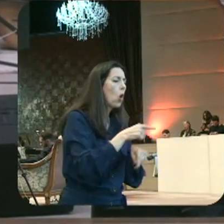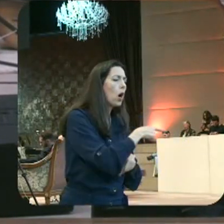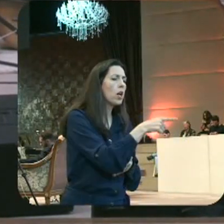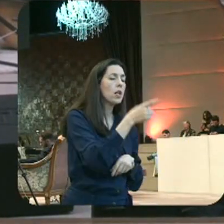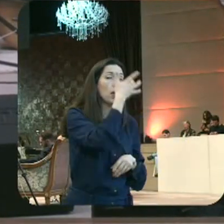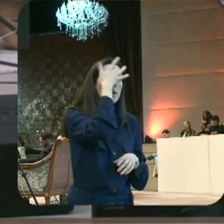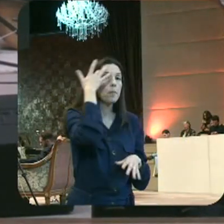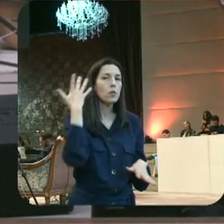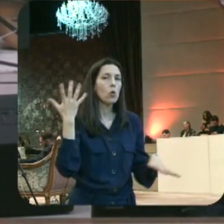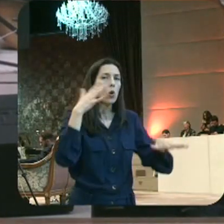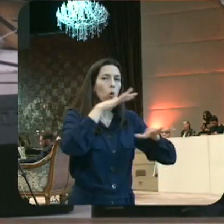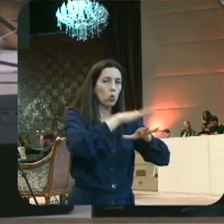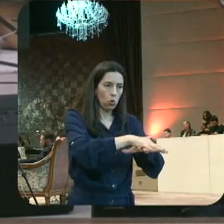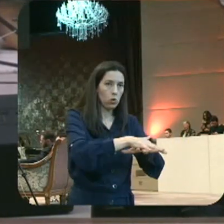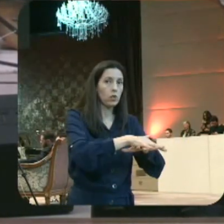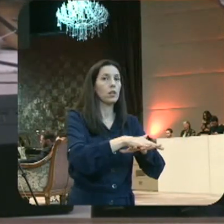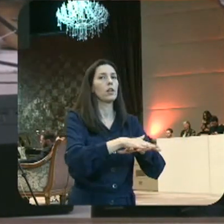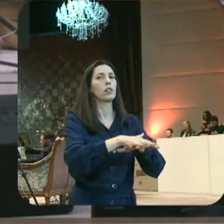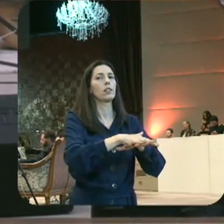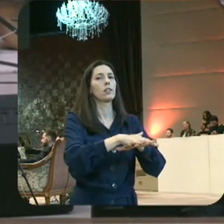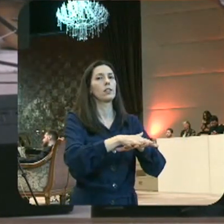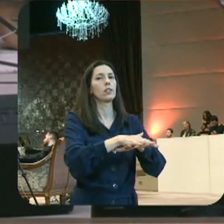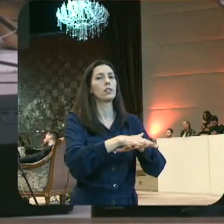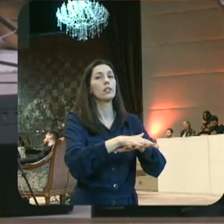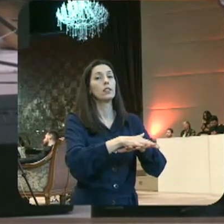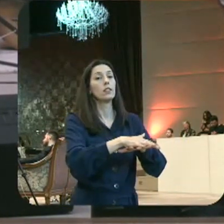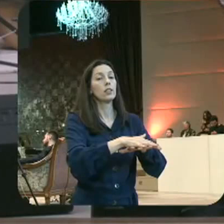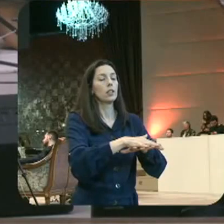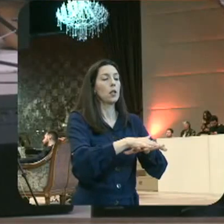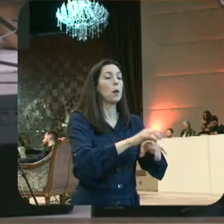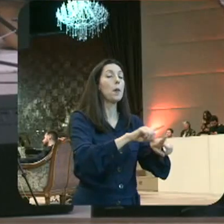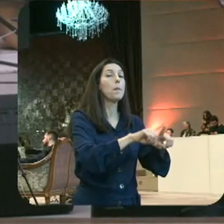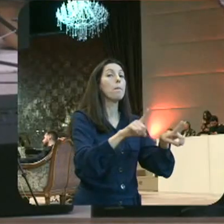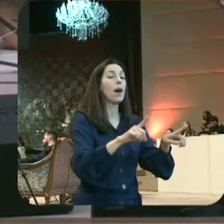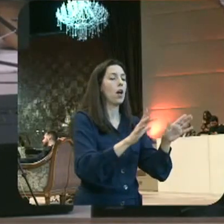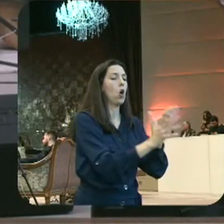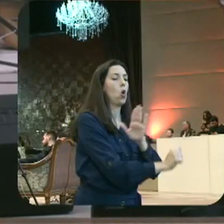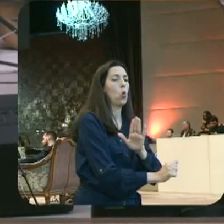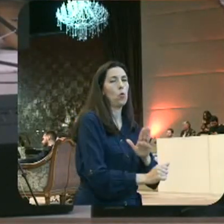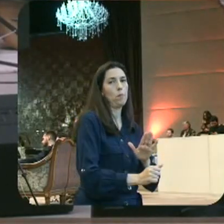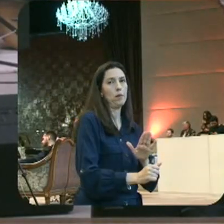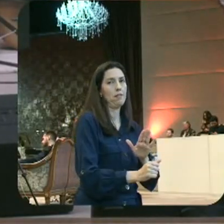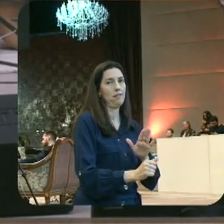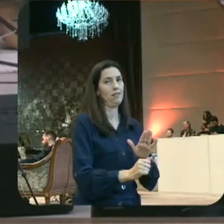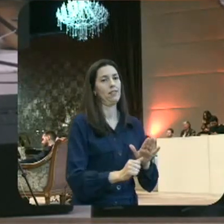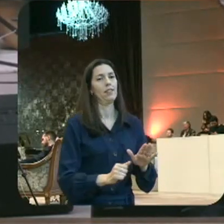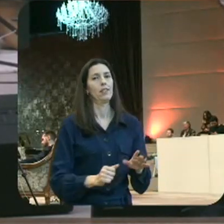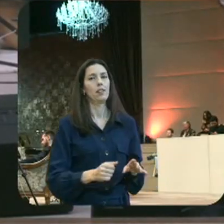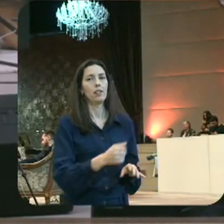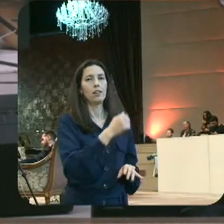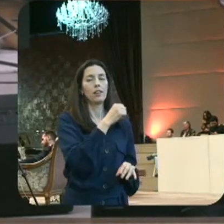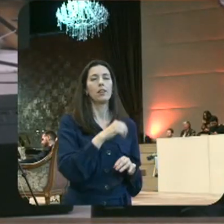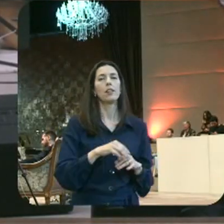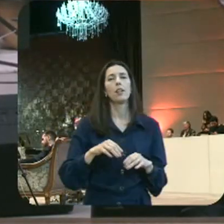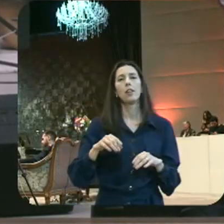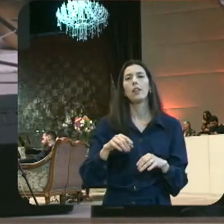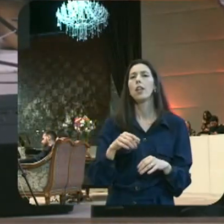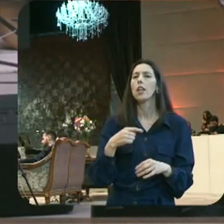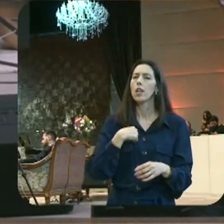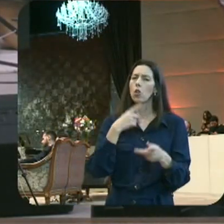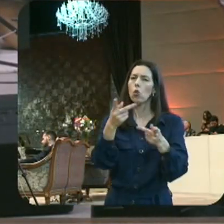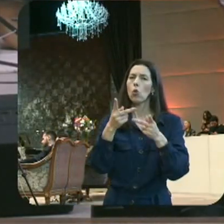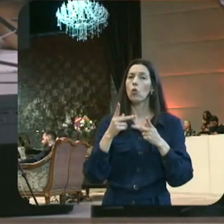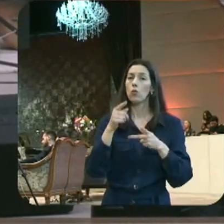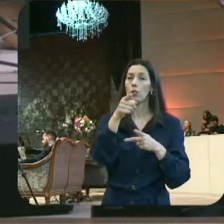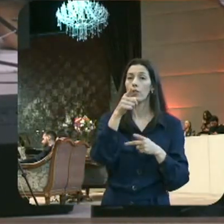é consagrado, que deveria ser consagrado, é tomado. E eu sei que vai ser uma grande bênção, então convido você a